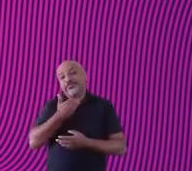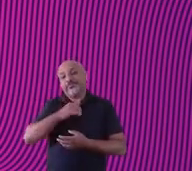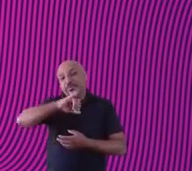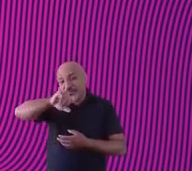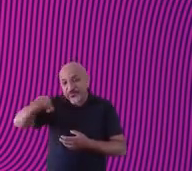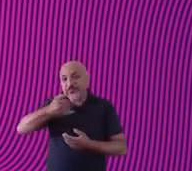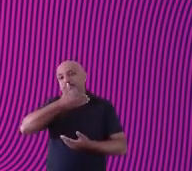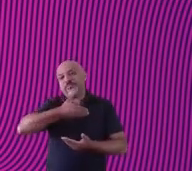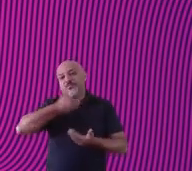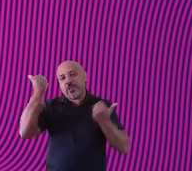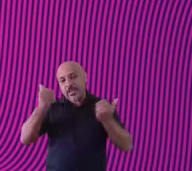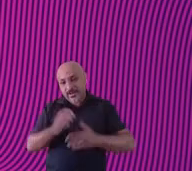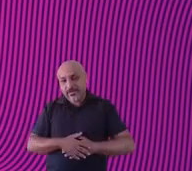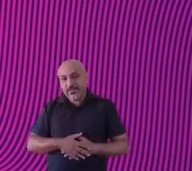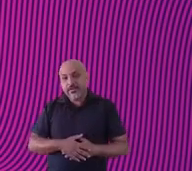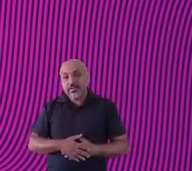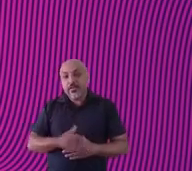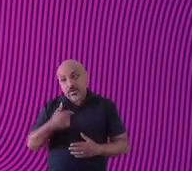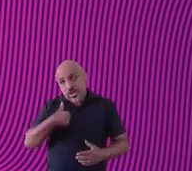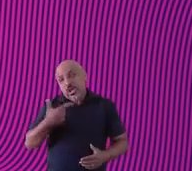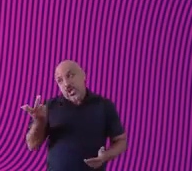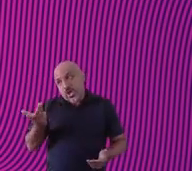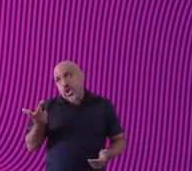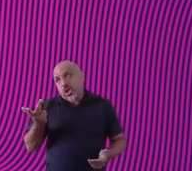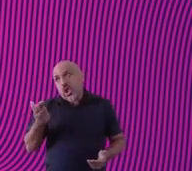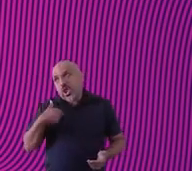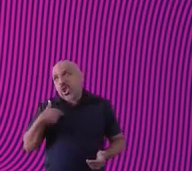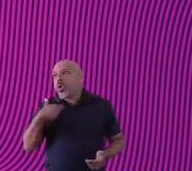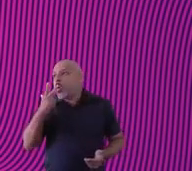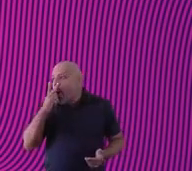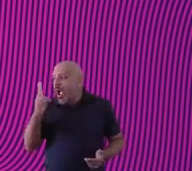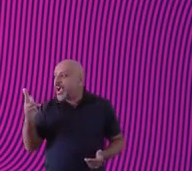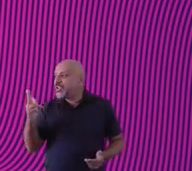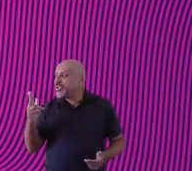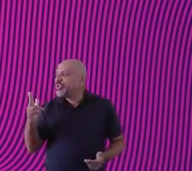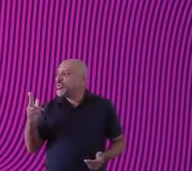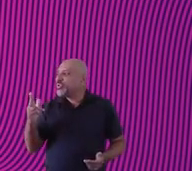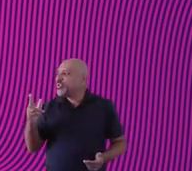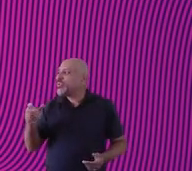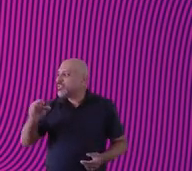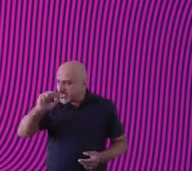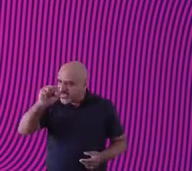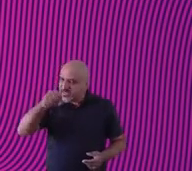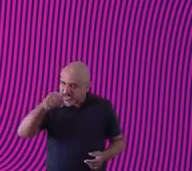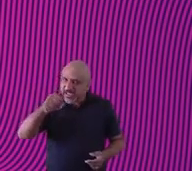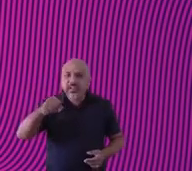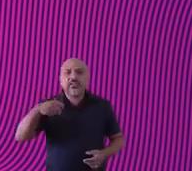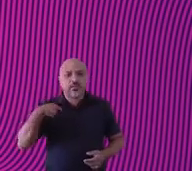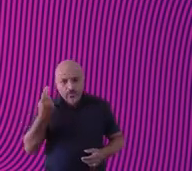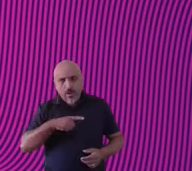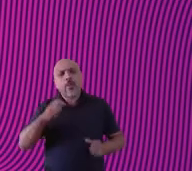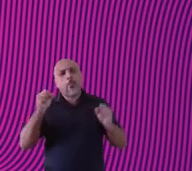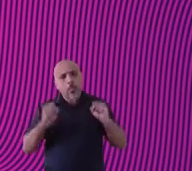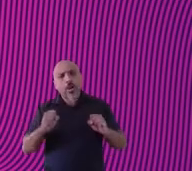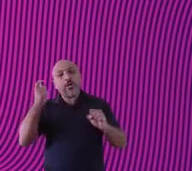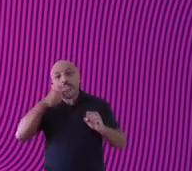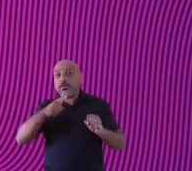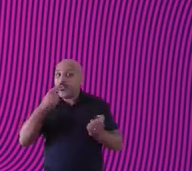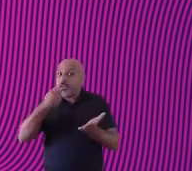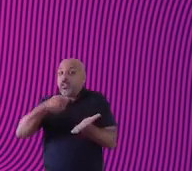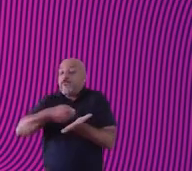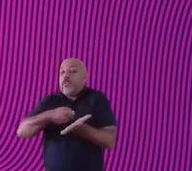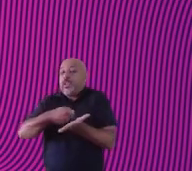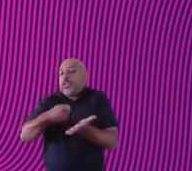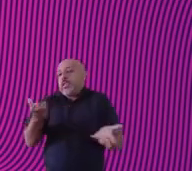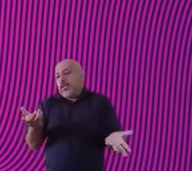então assim é eu acho assim ó sim a gente poderia é deveria eu eu